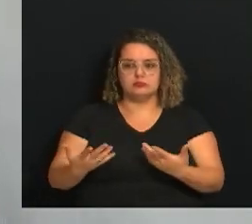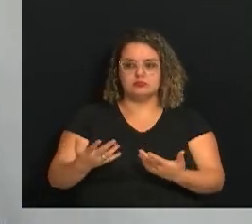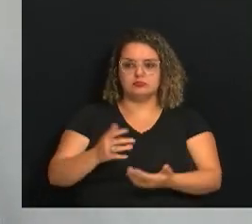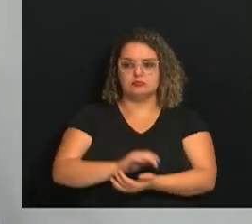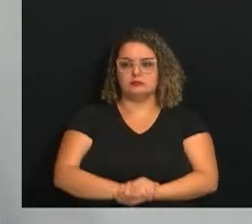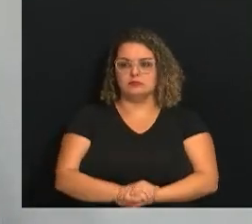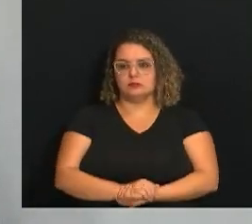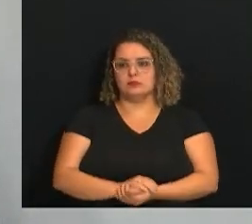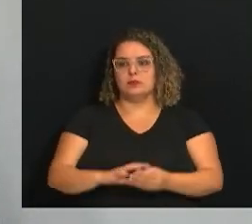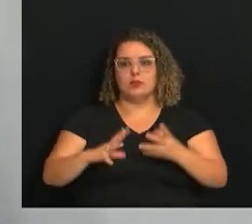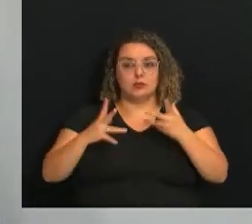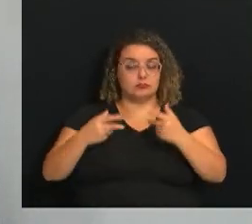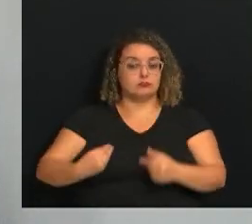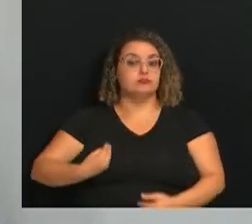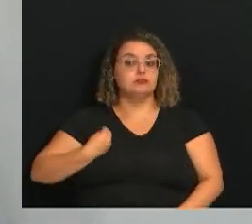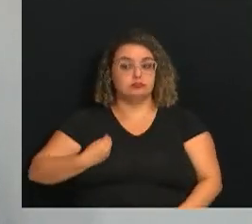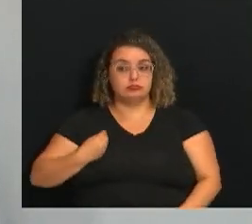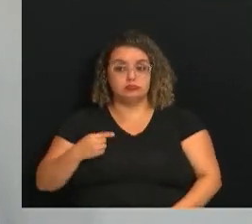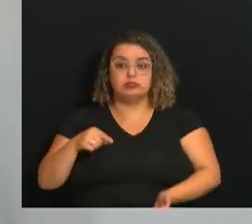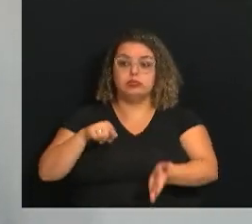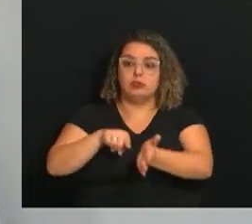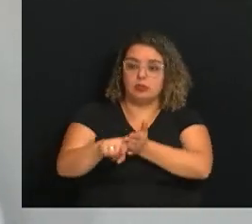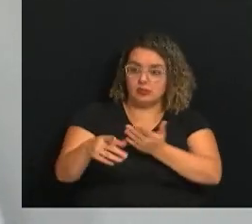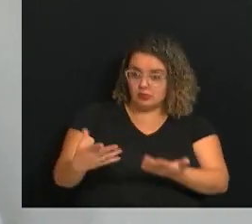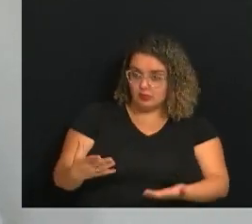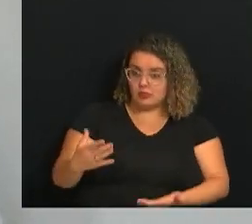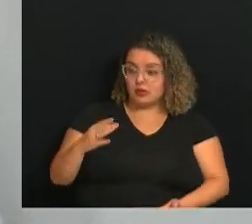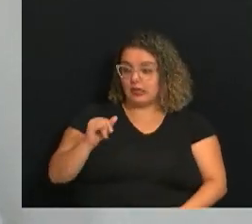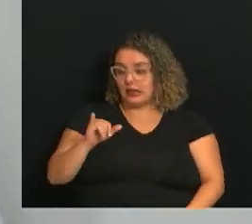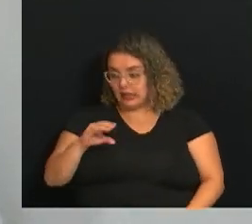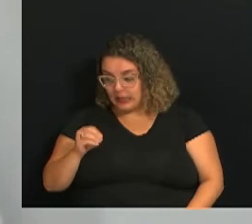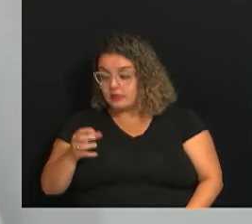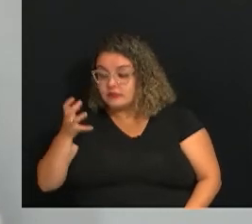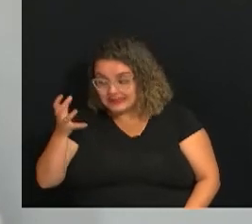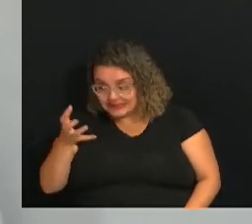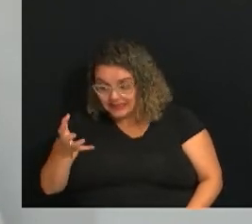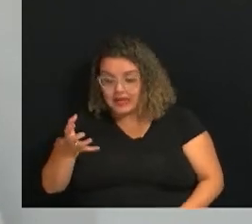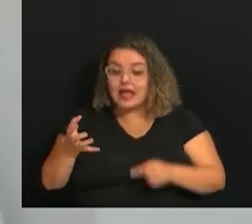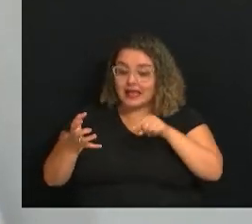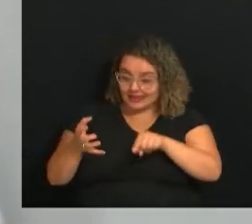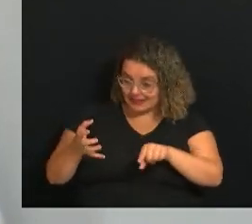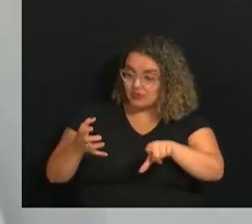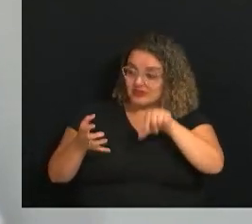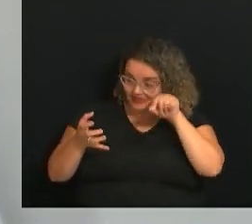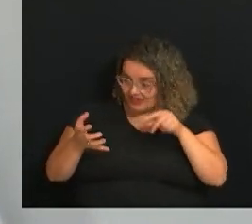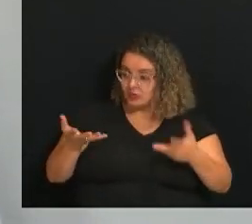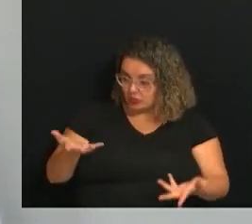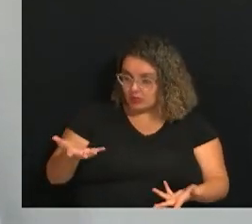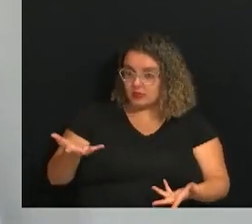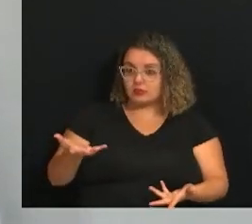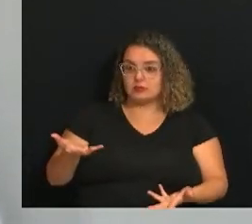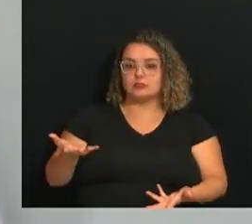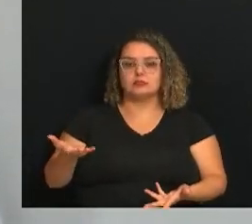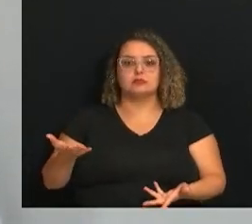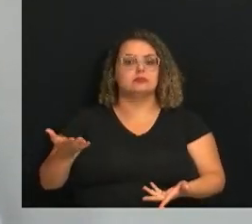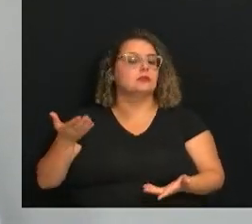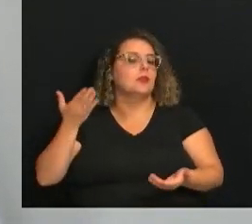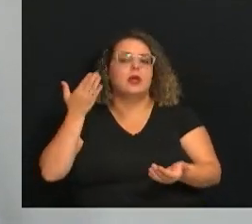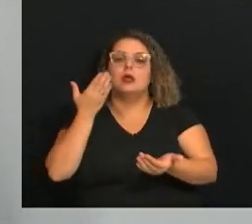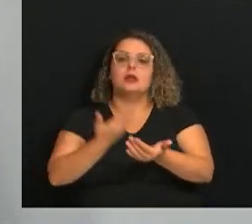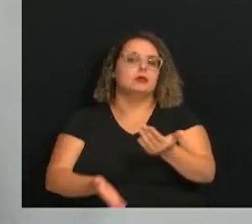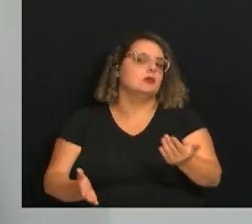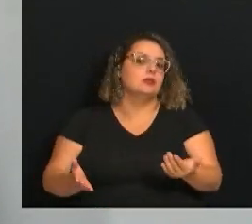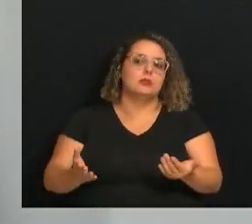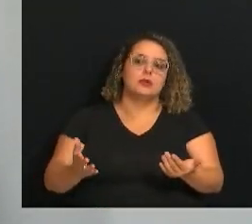tudo que ele passa, a gente pergunta, Caio, você quer ir? Caio, é isso que você quer? E, assim, ele não perdeu o lado dele de